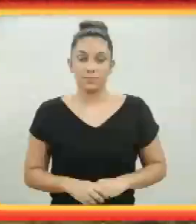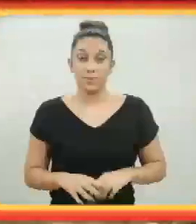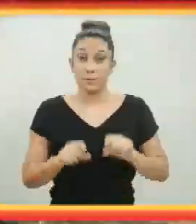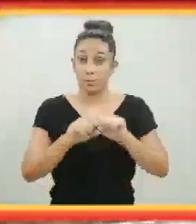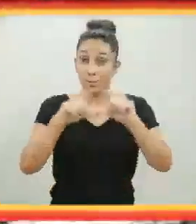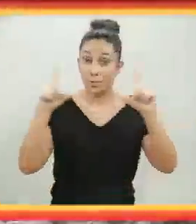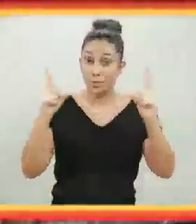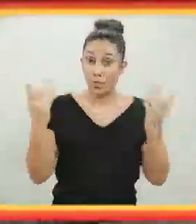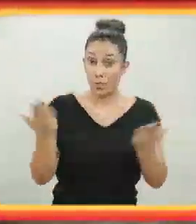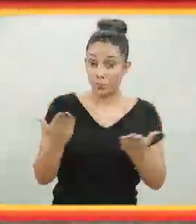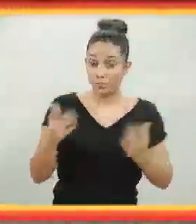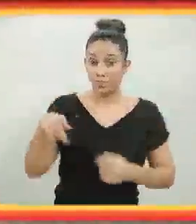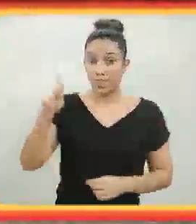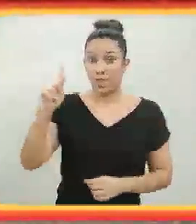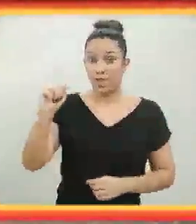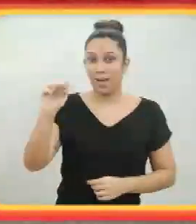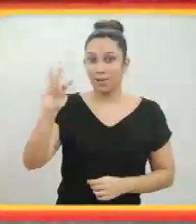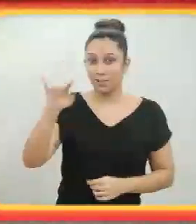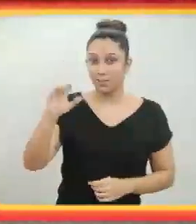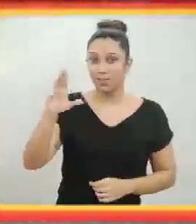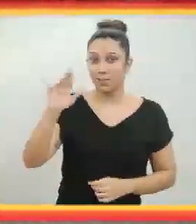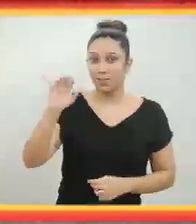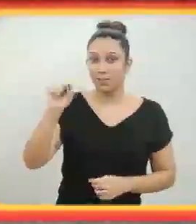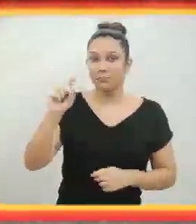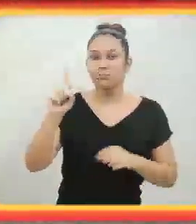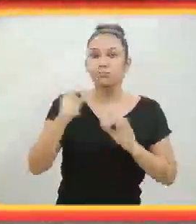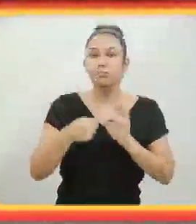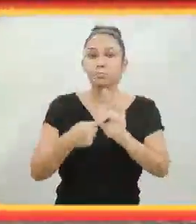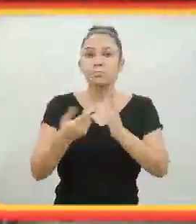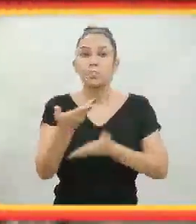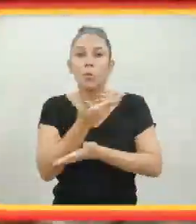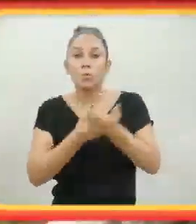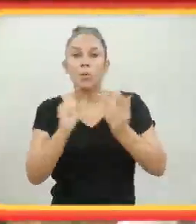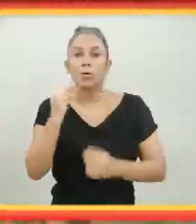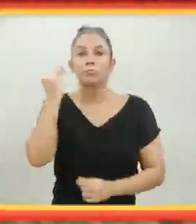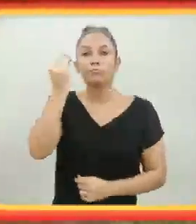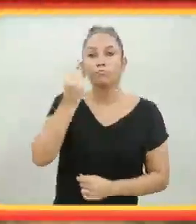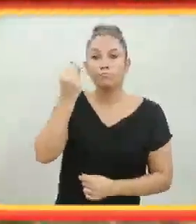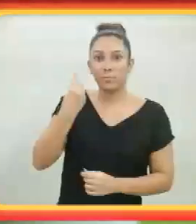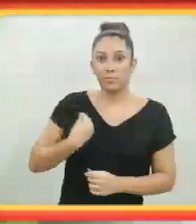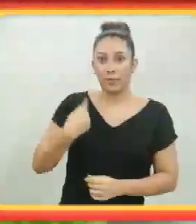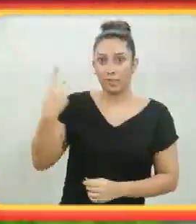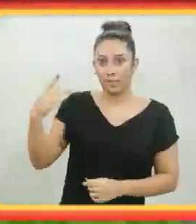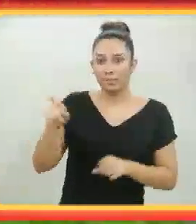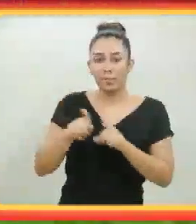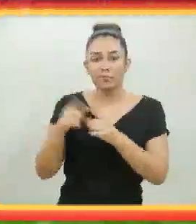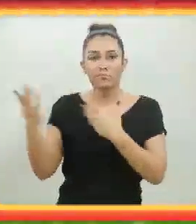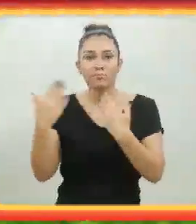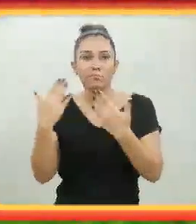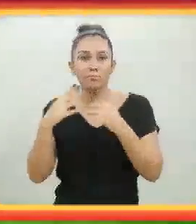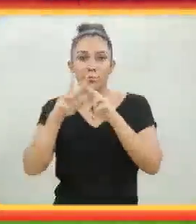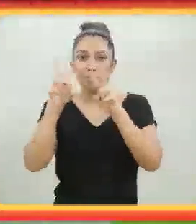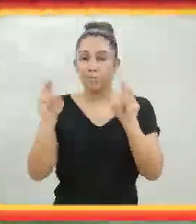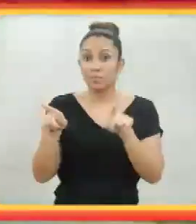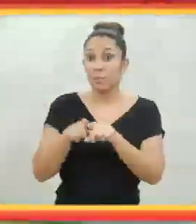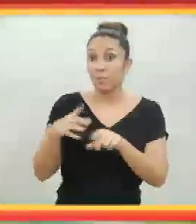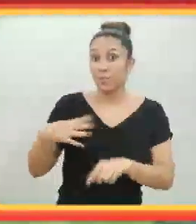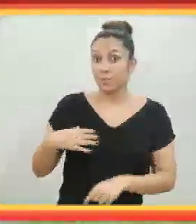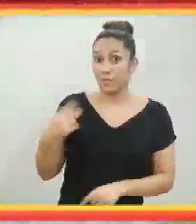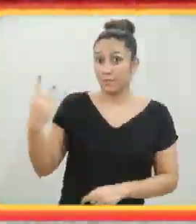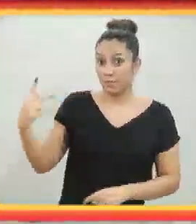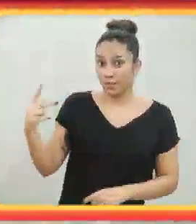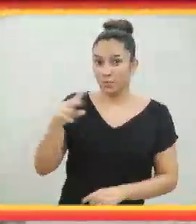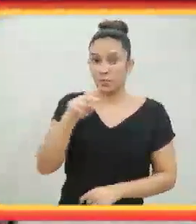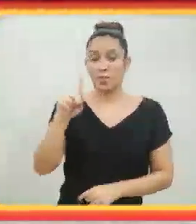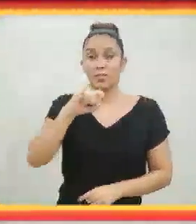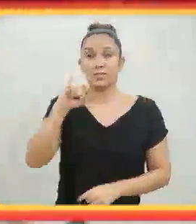No programa de hoje, Kátia Cristina compartilha com a gente as experiências de vida dela. E a gente conversa também com a filha